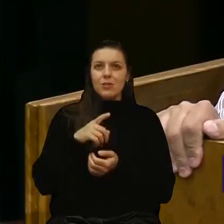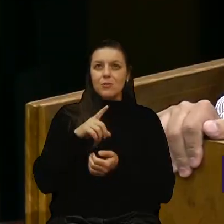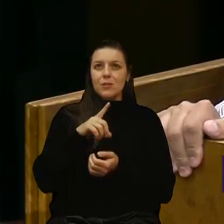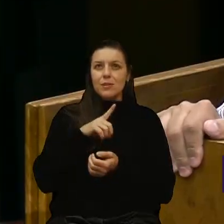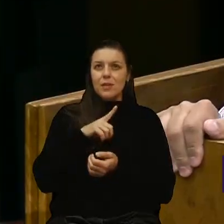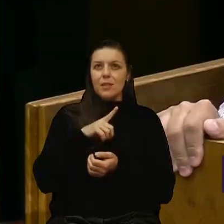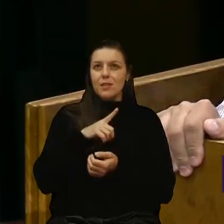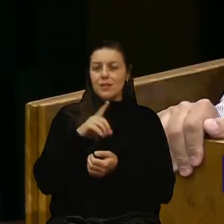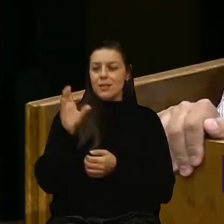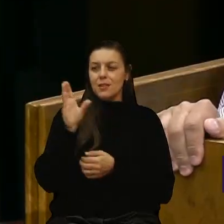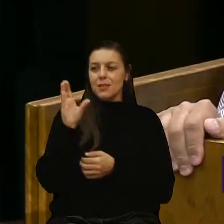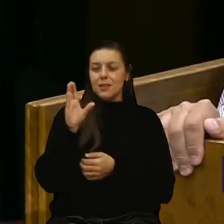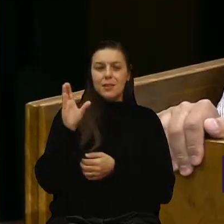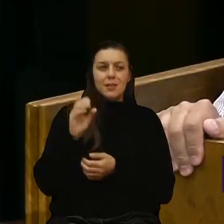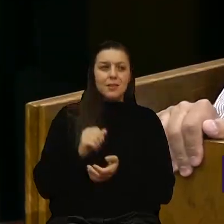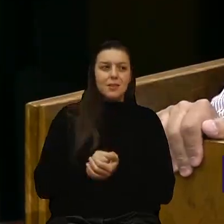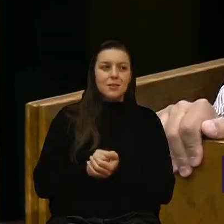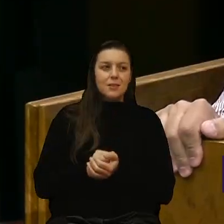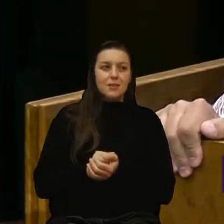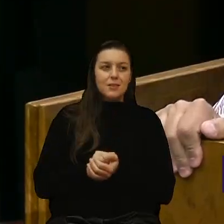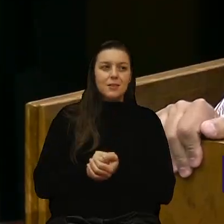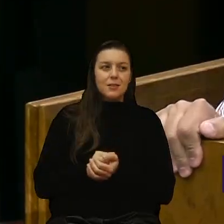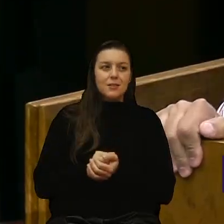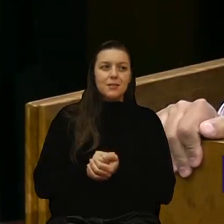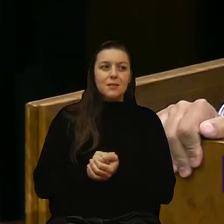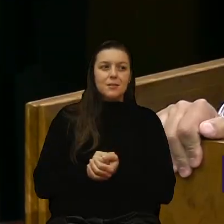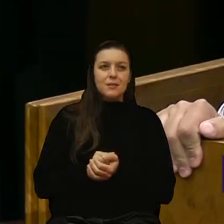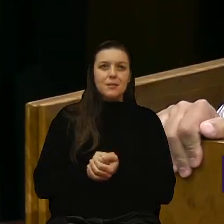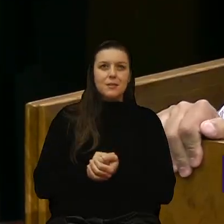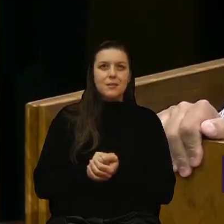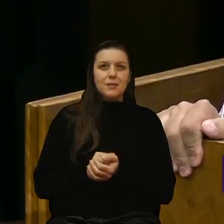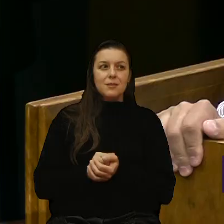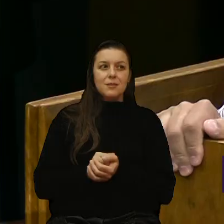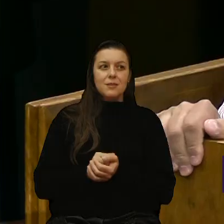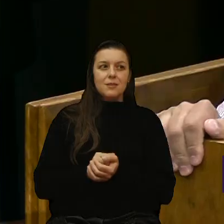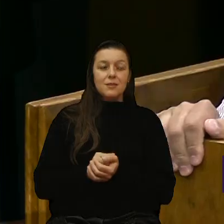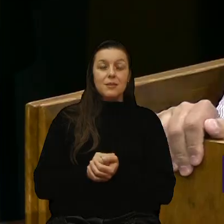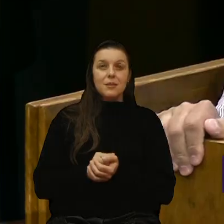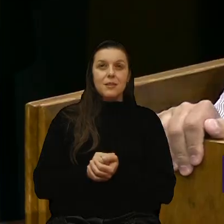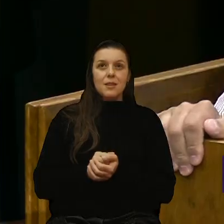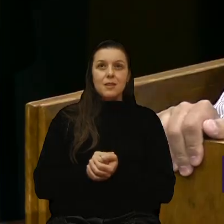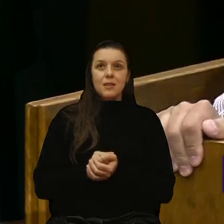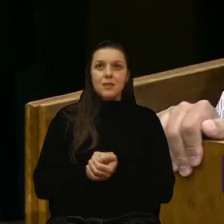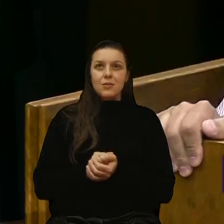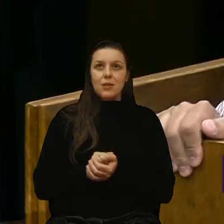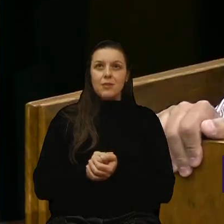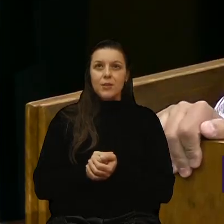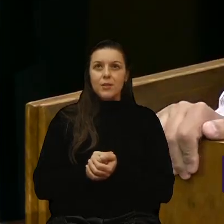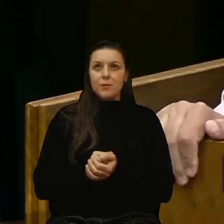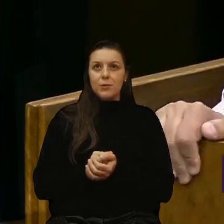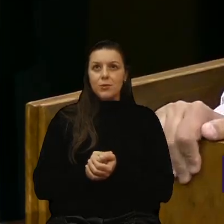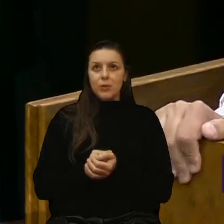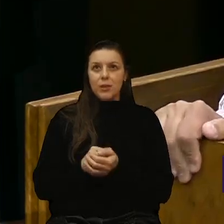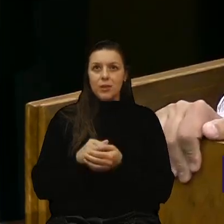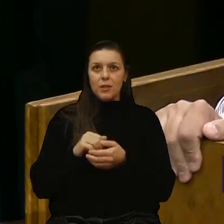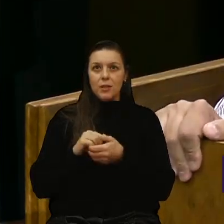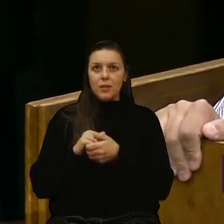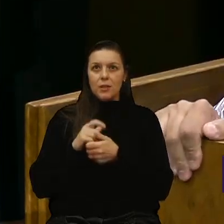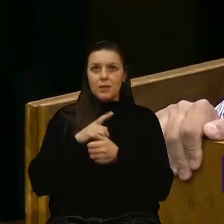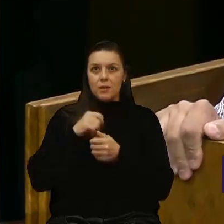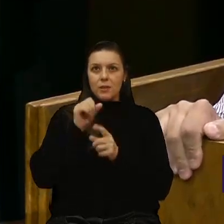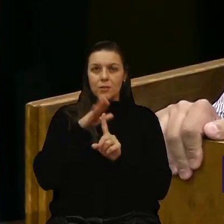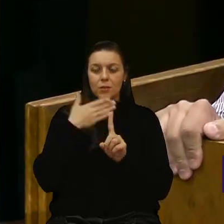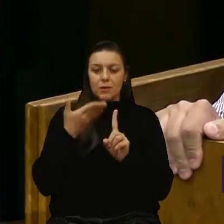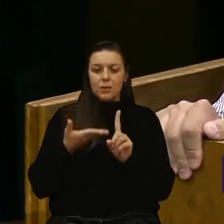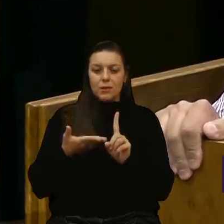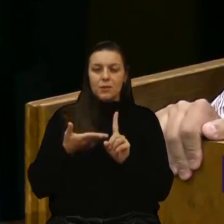para a ciência comprometida com a transformação social, para que ela seja guarida às